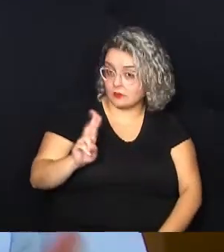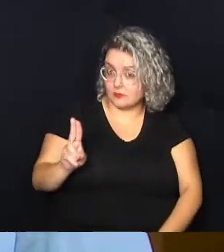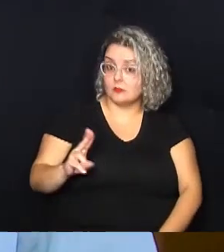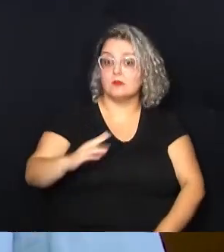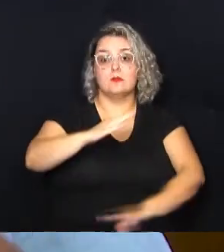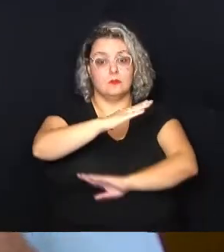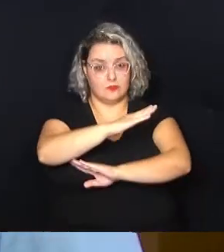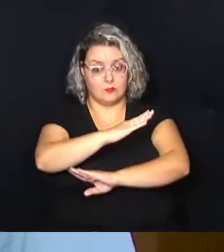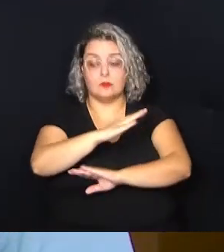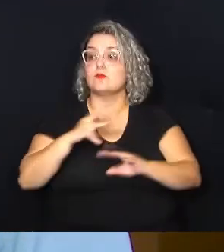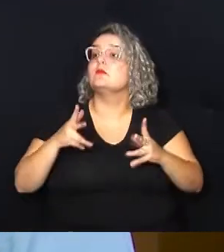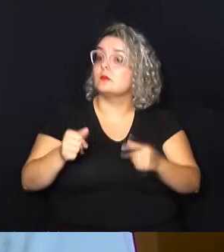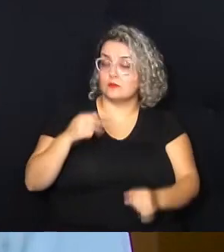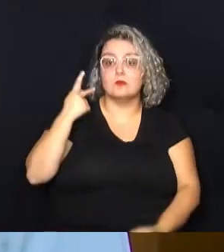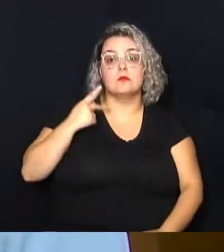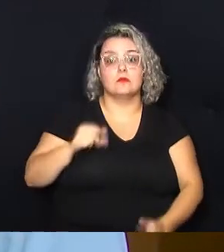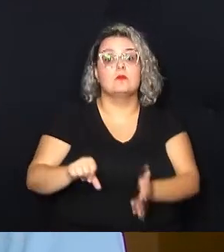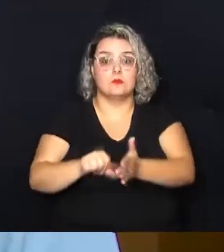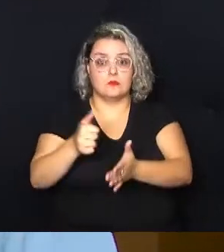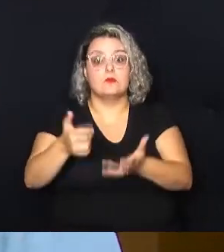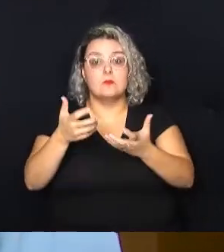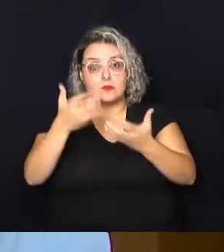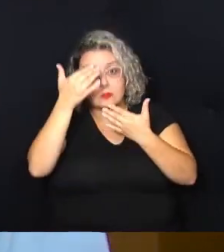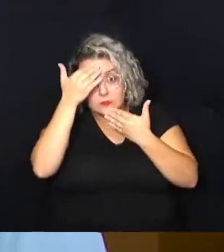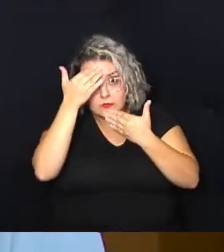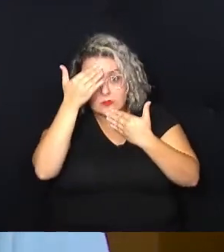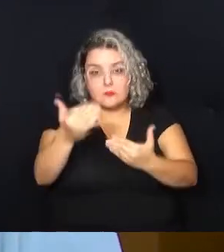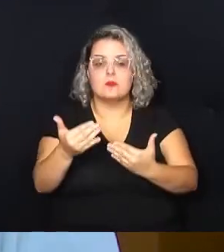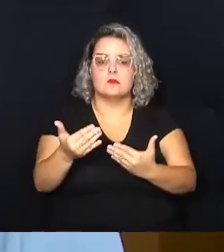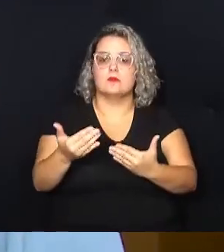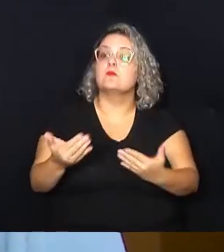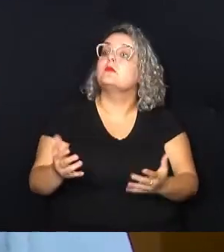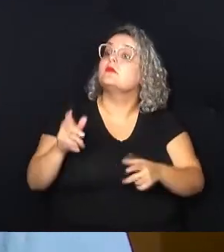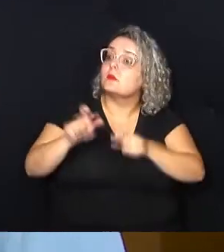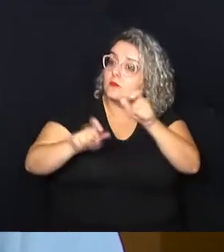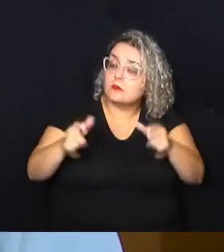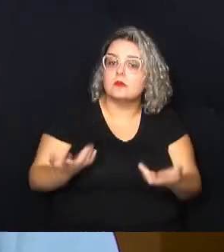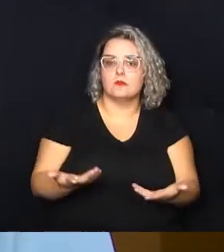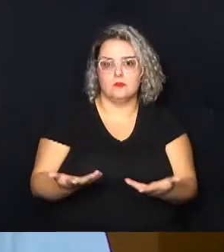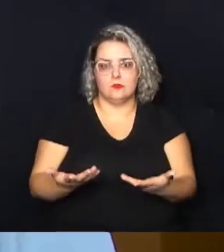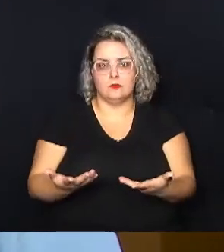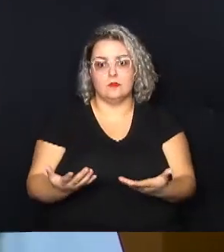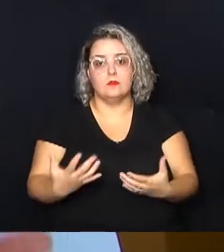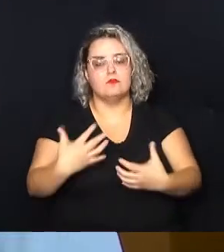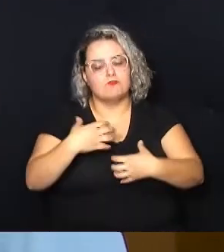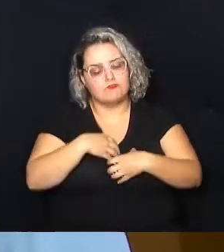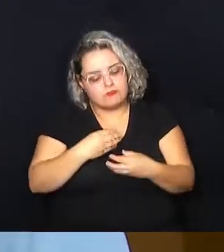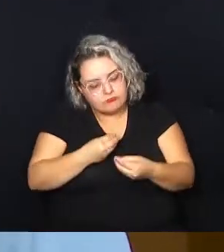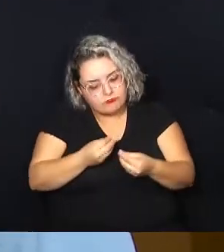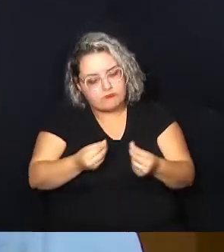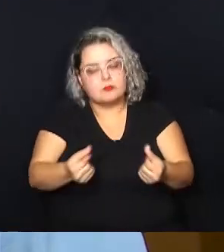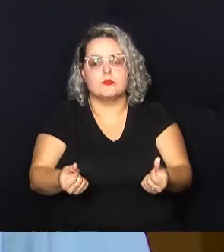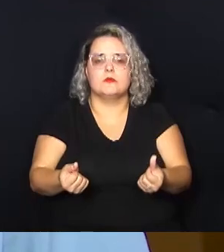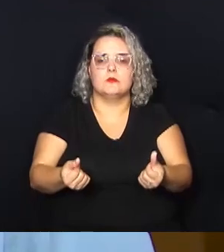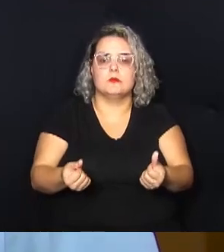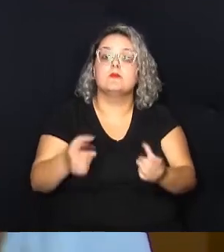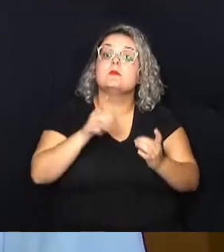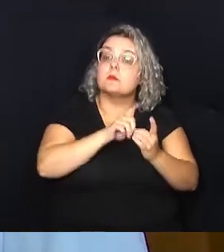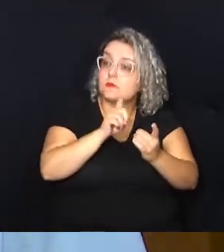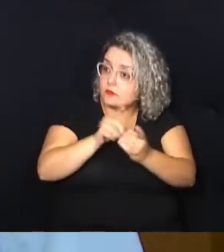nome da Câmara Municipal de todos os vereadores primeiro eu quero agradecer as pessoas que sensibilizaram